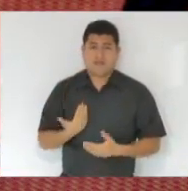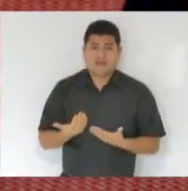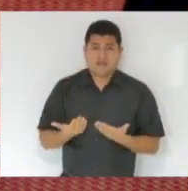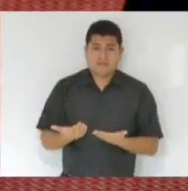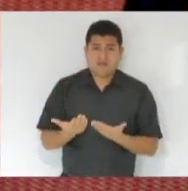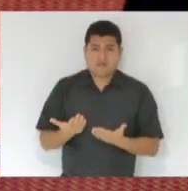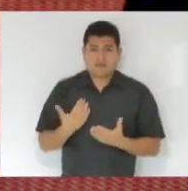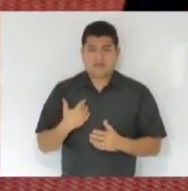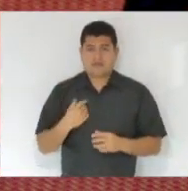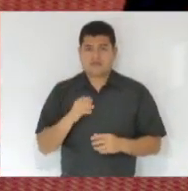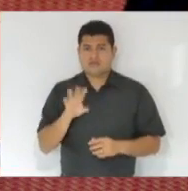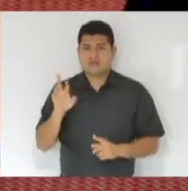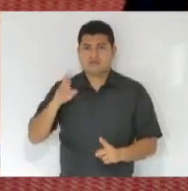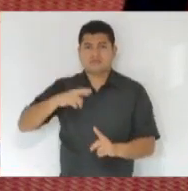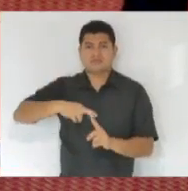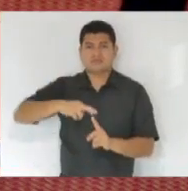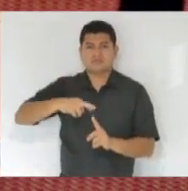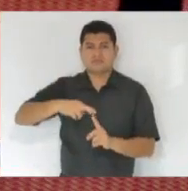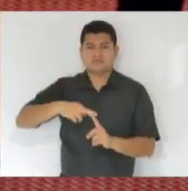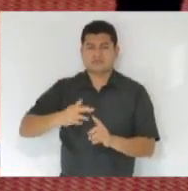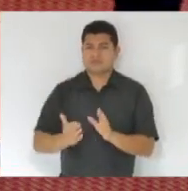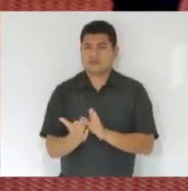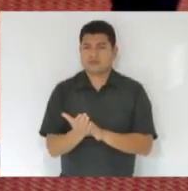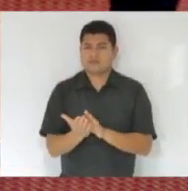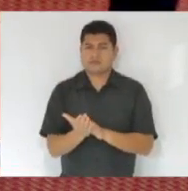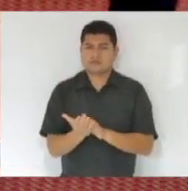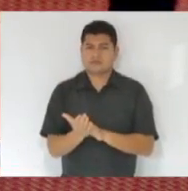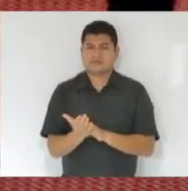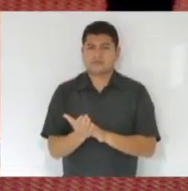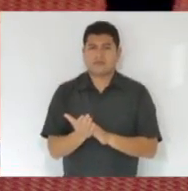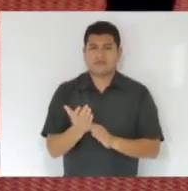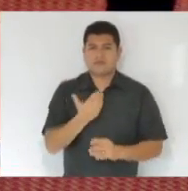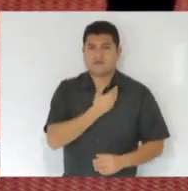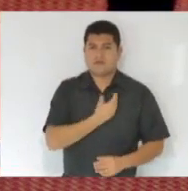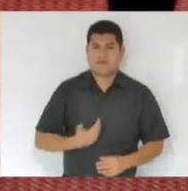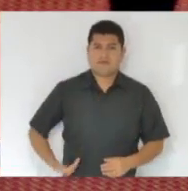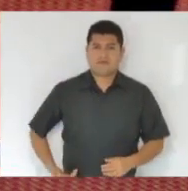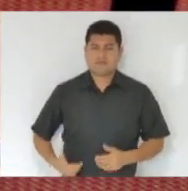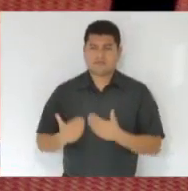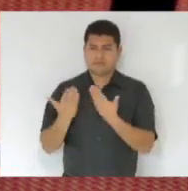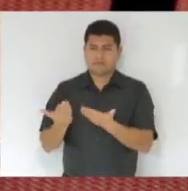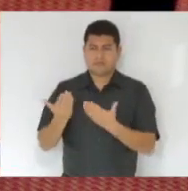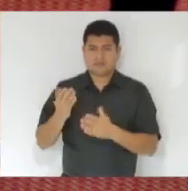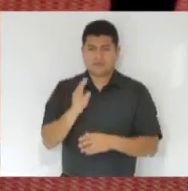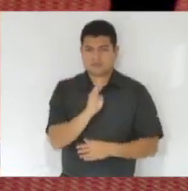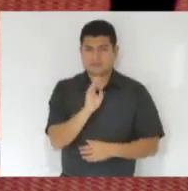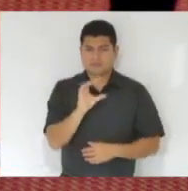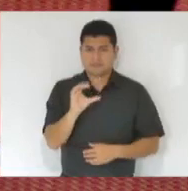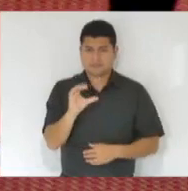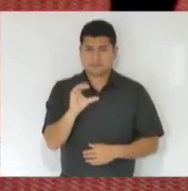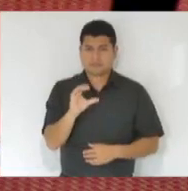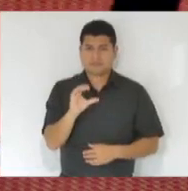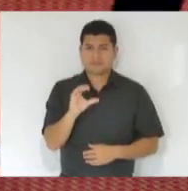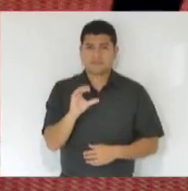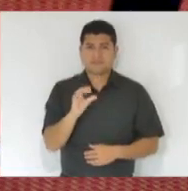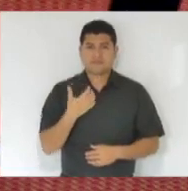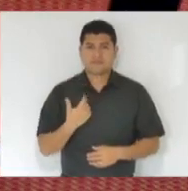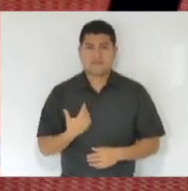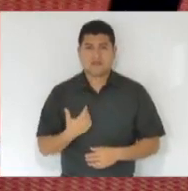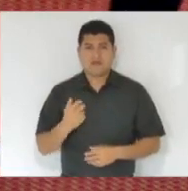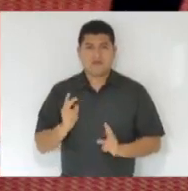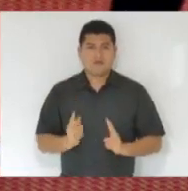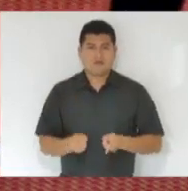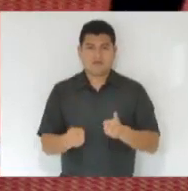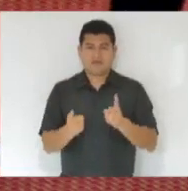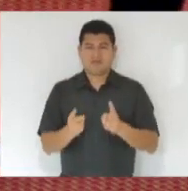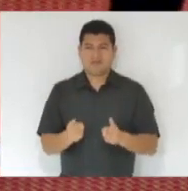quero fazer só uma referência para parabenizar o governo de Vossa Excelência lá em Balneário Camboriú, dizer que continua sendo a princesa